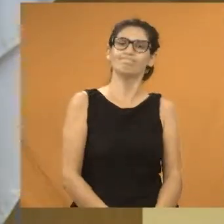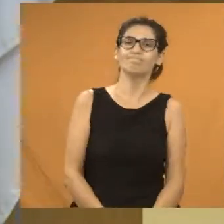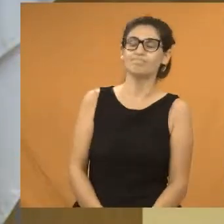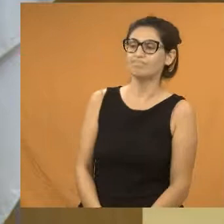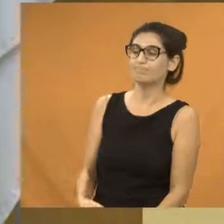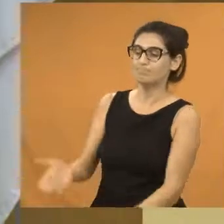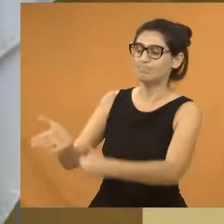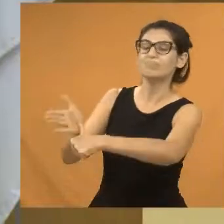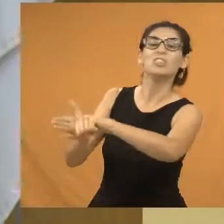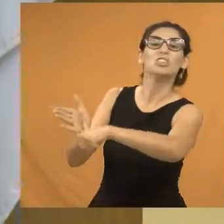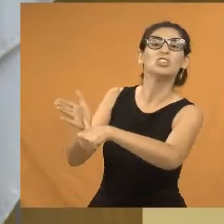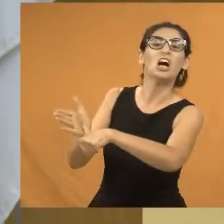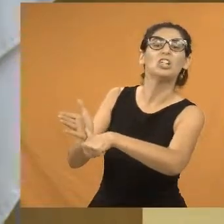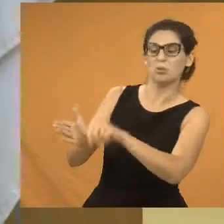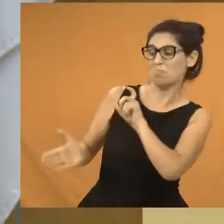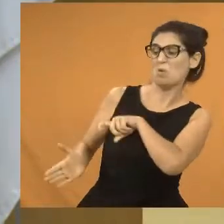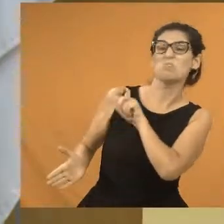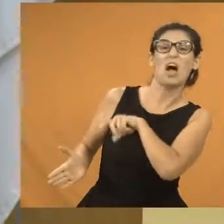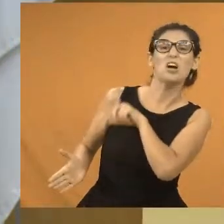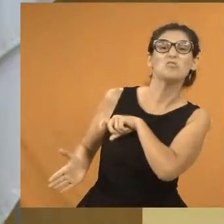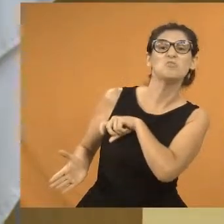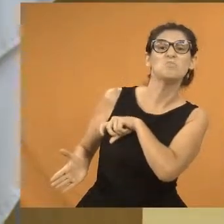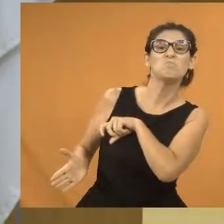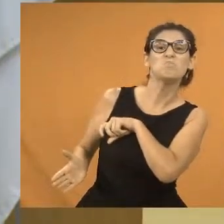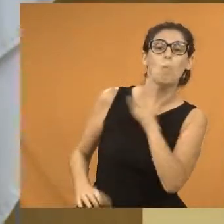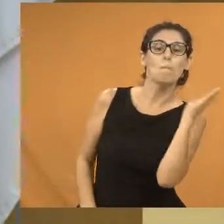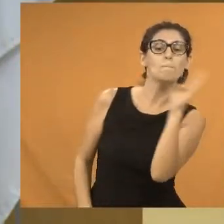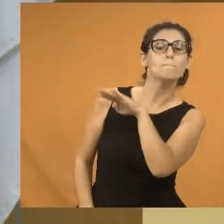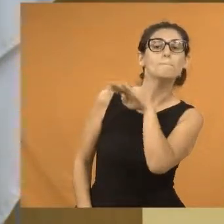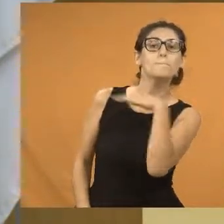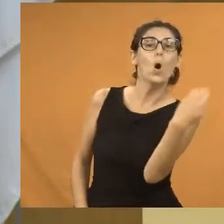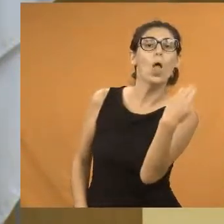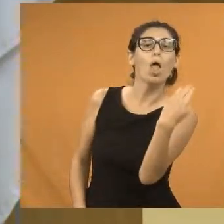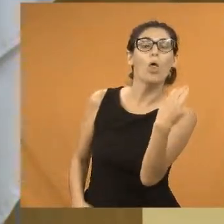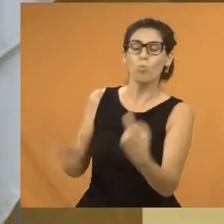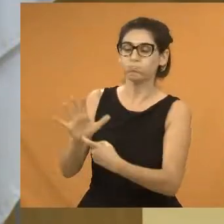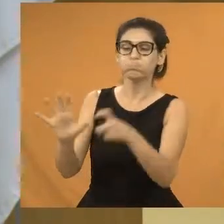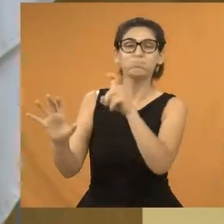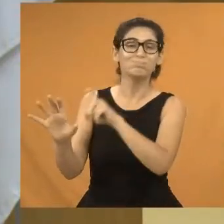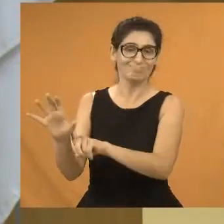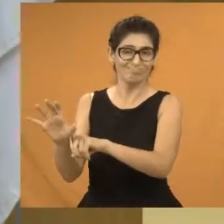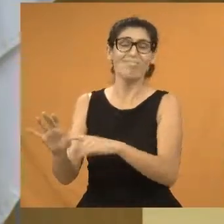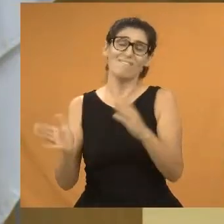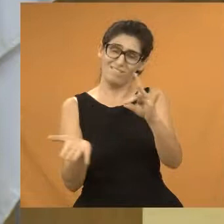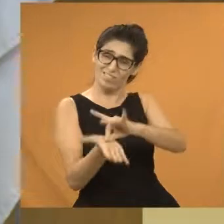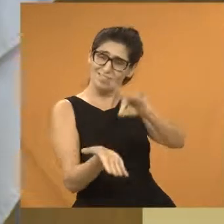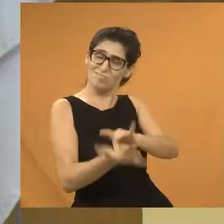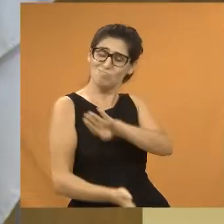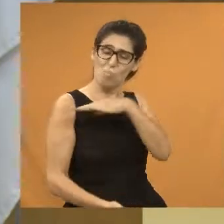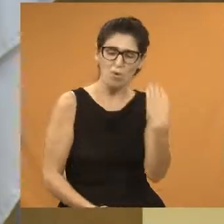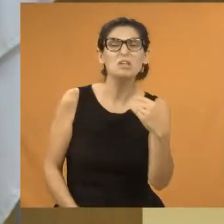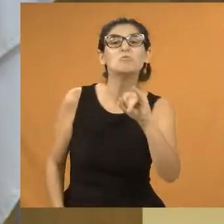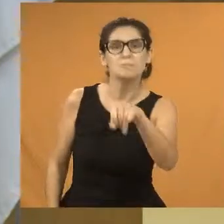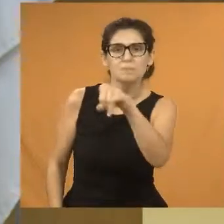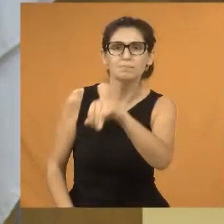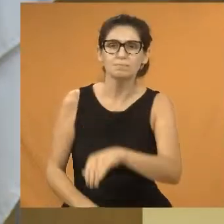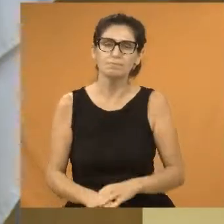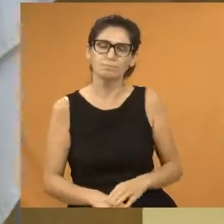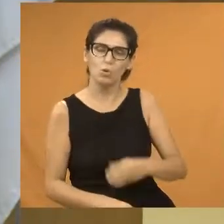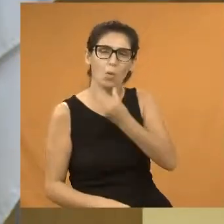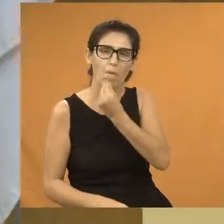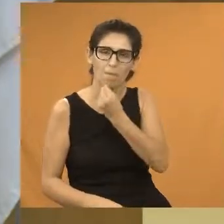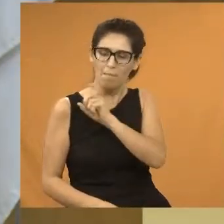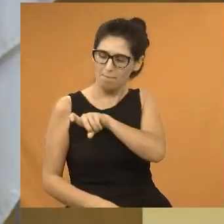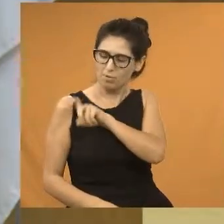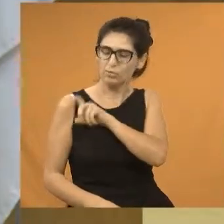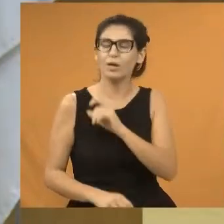da polícia. Mas espero, sinceramente, fiquei abismado com uma notícia hoje, e vou me solidarizar aqui, nessa tribuna, com os policiais